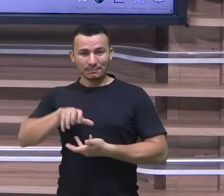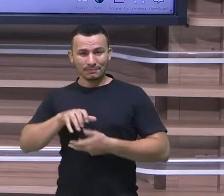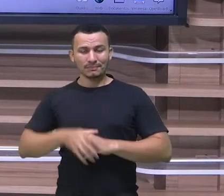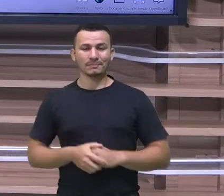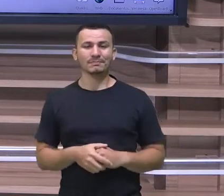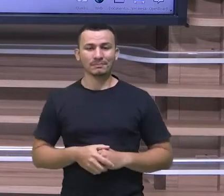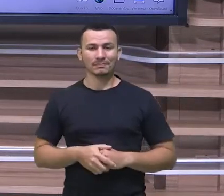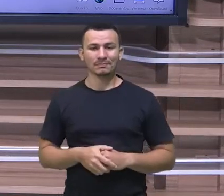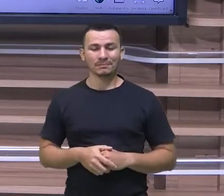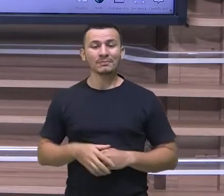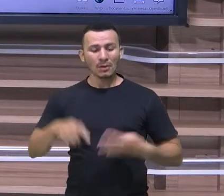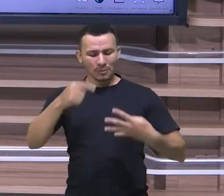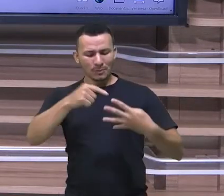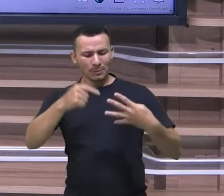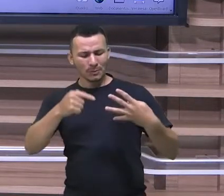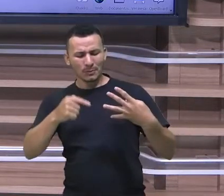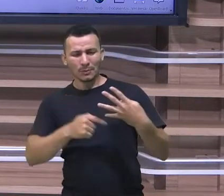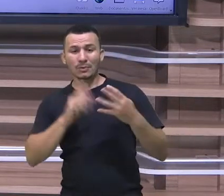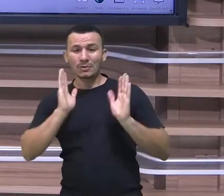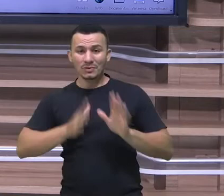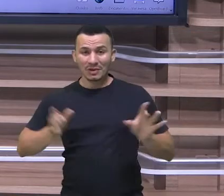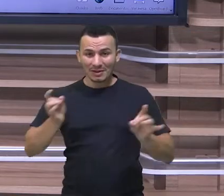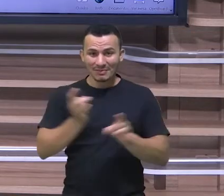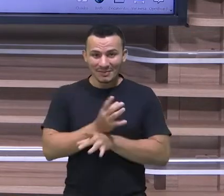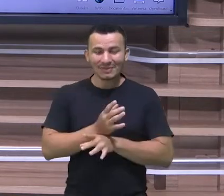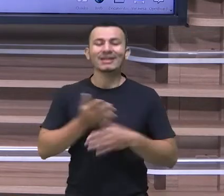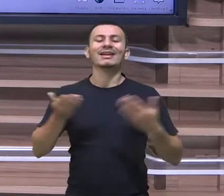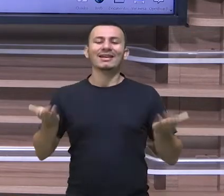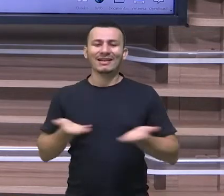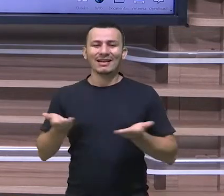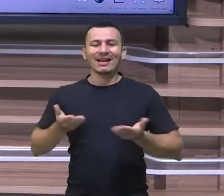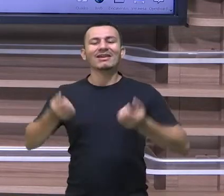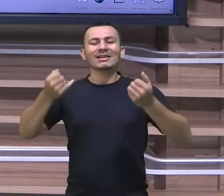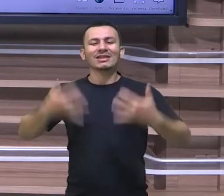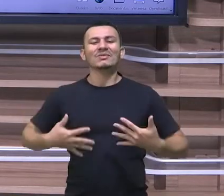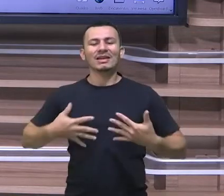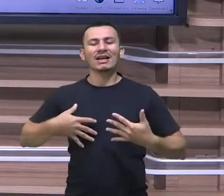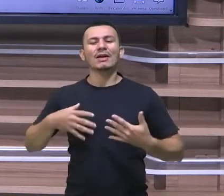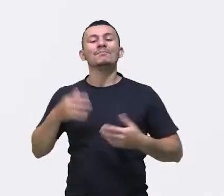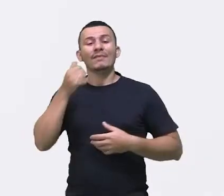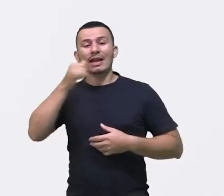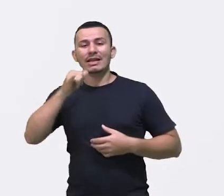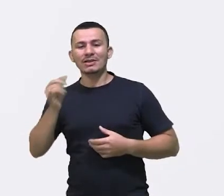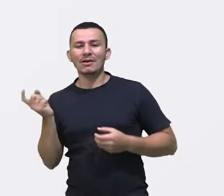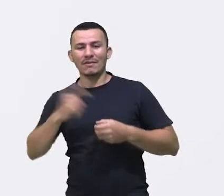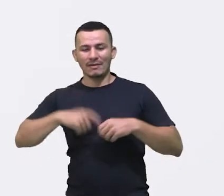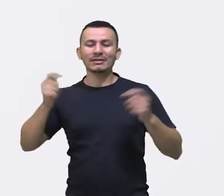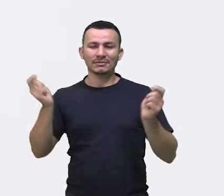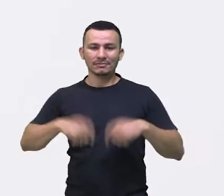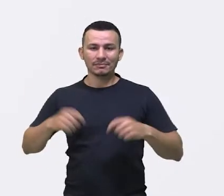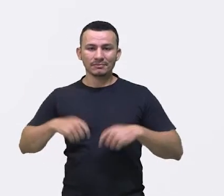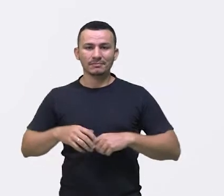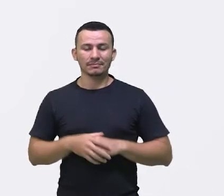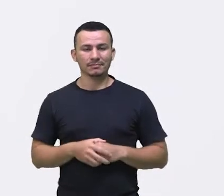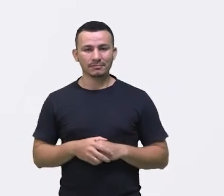então, os exemplos para as fontes não renováveis. Agora vamos para as fontes renováveis, que vão ser aquelas que são repostas naturalmente